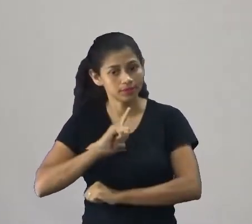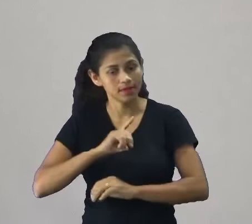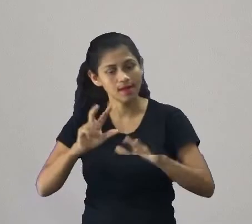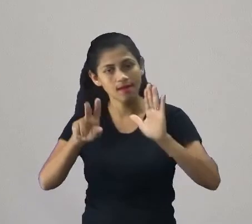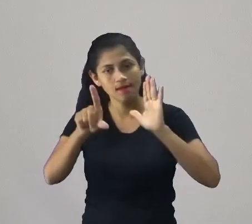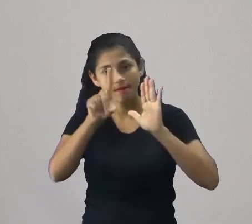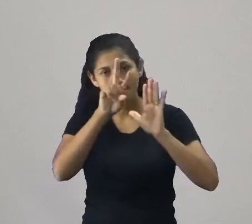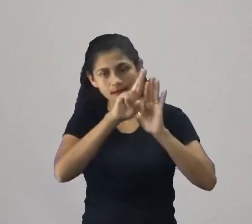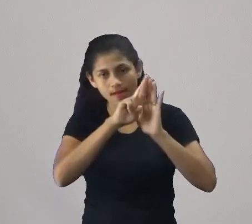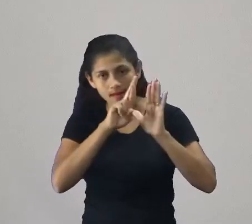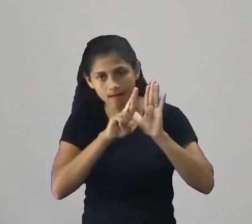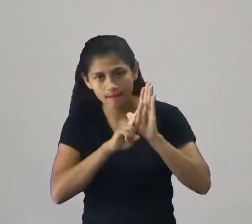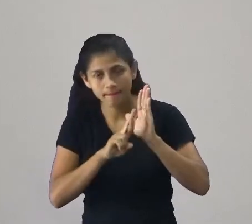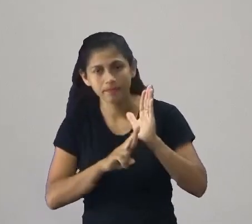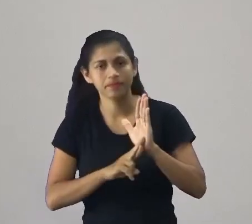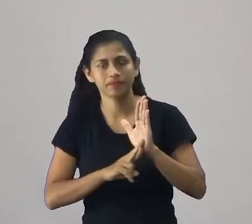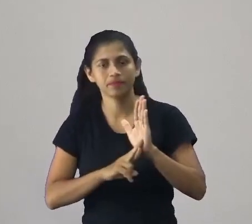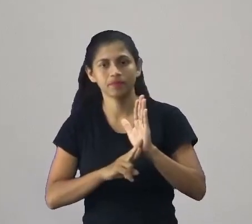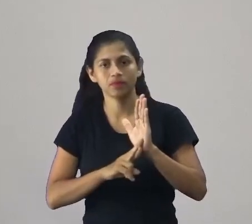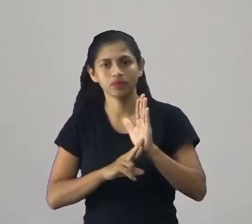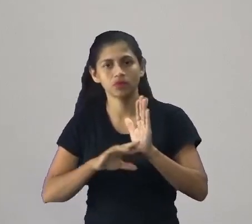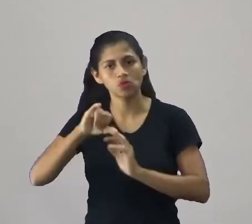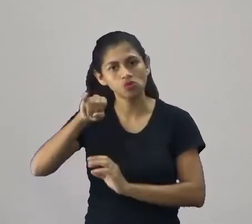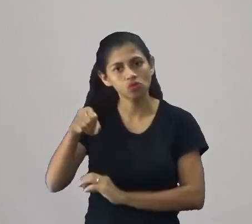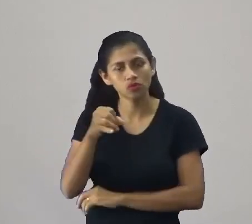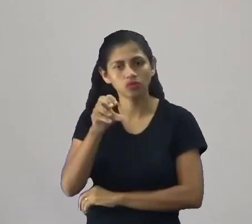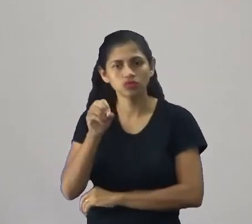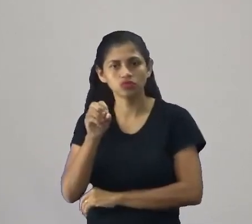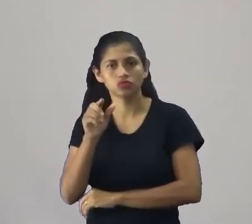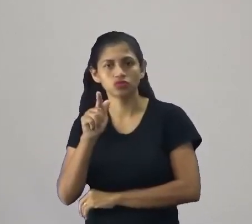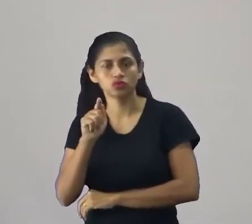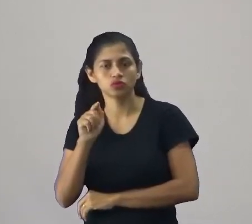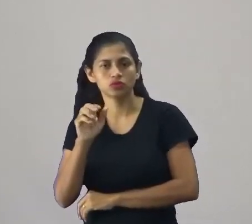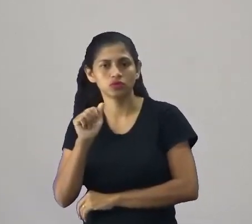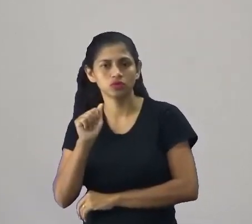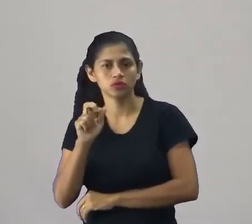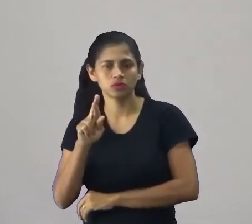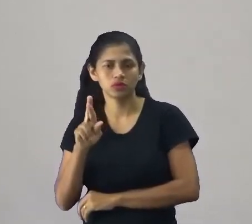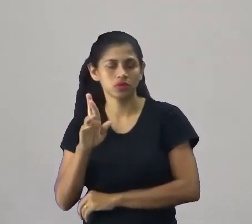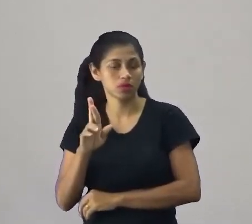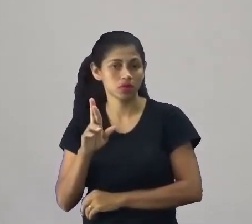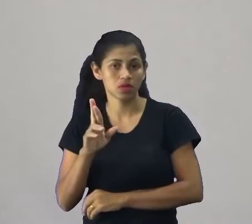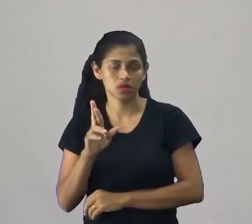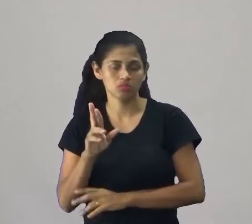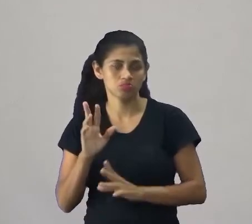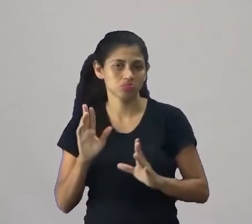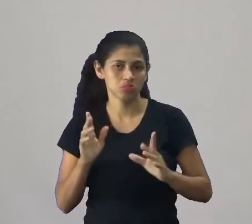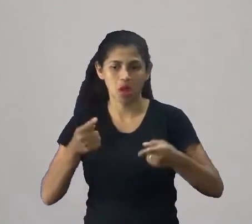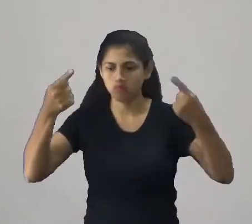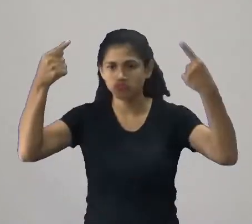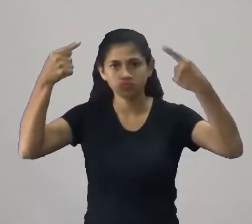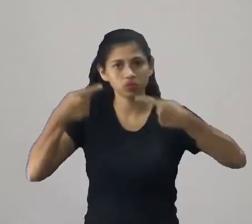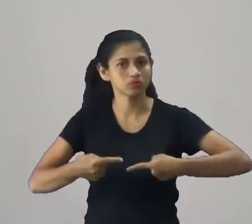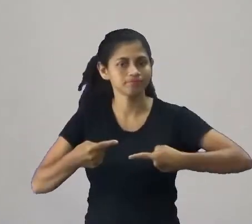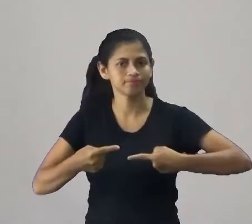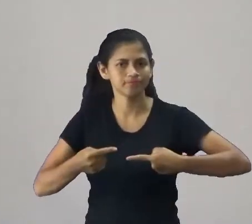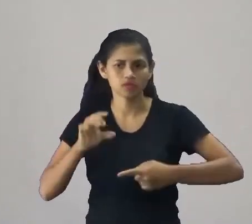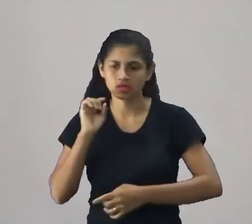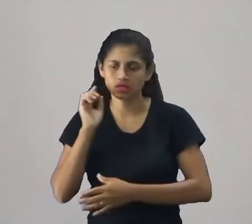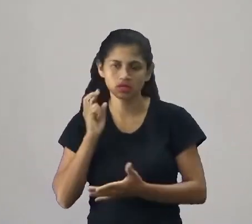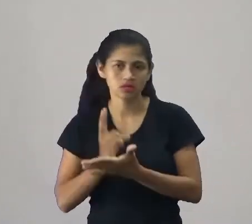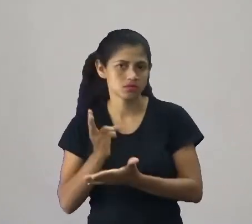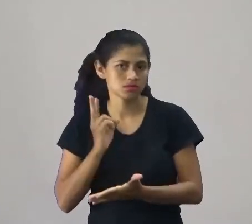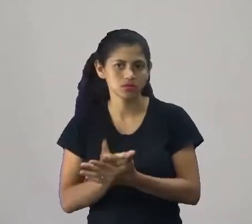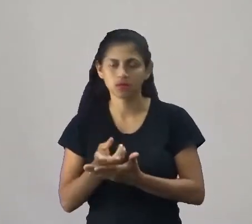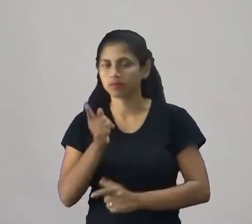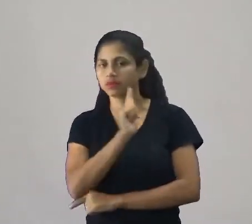o jogar não necessariamente ele vai ser de cunho efetivo competitivo. O que quer dizer que não